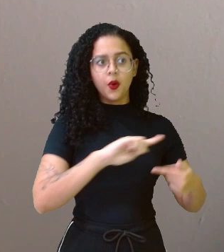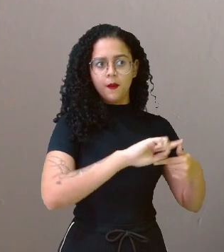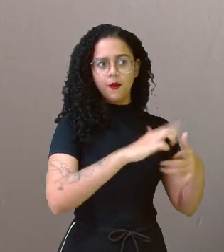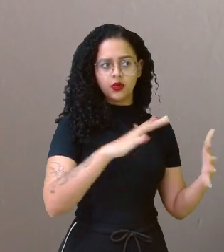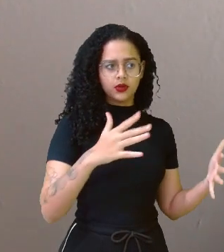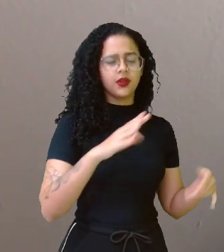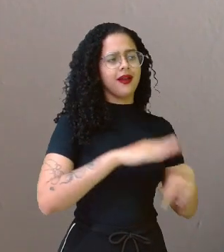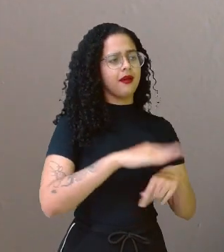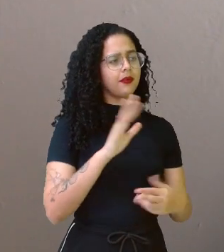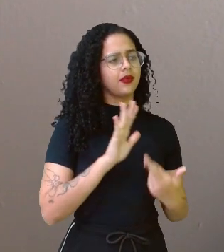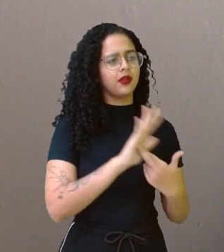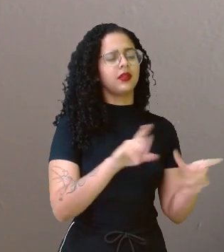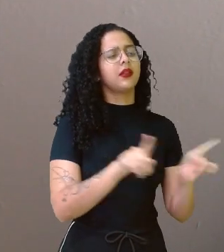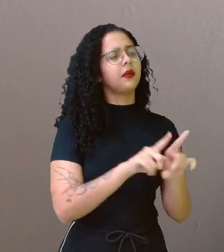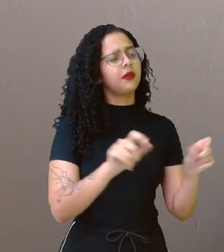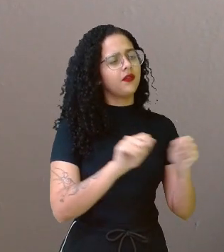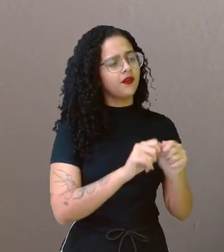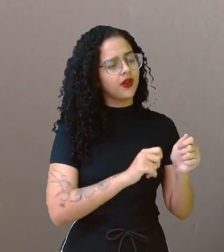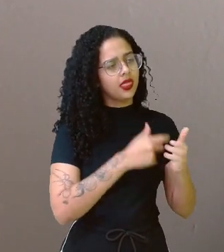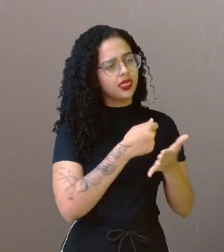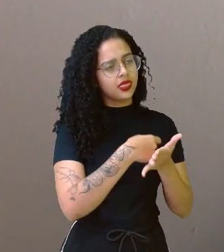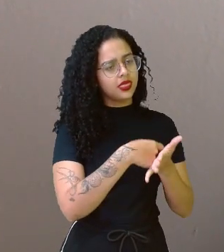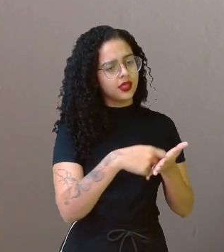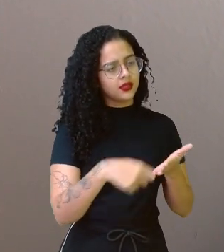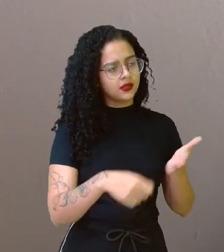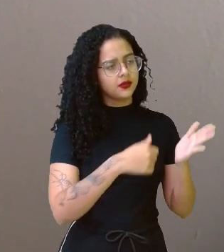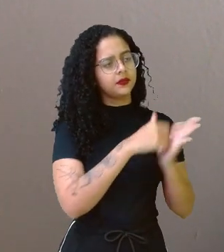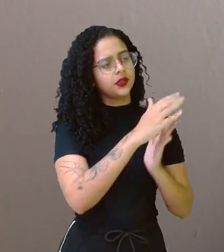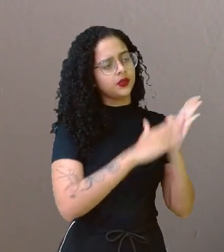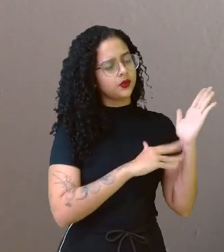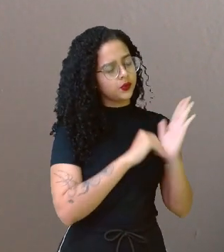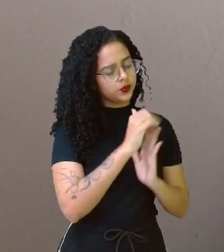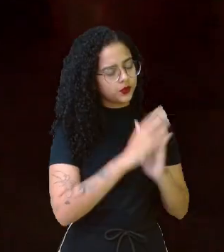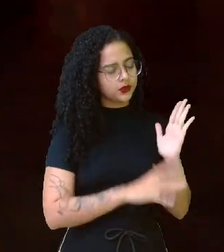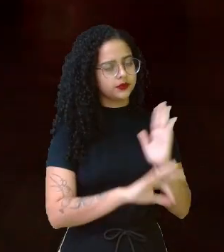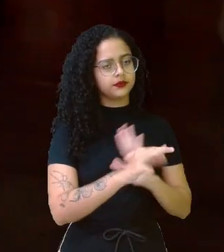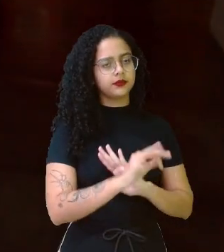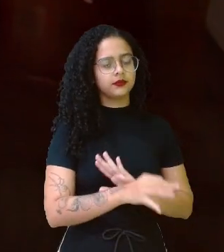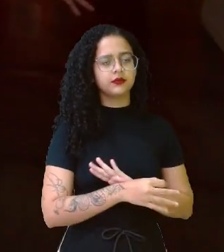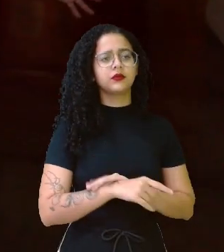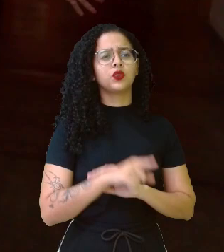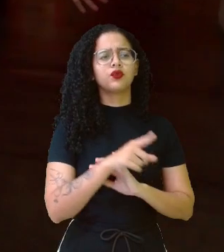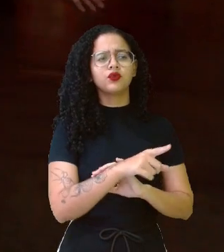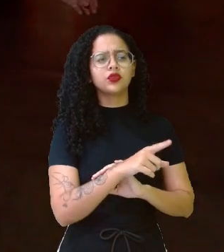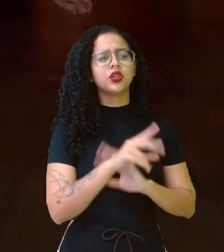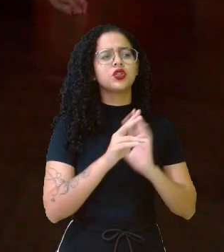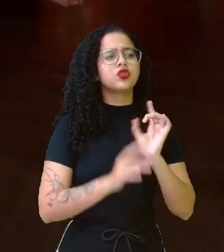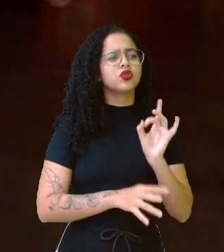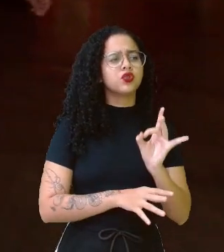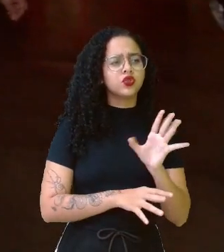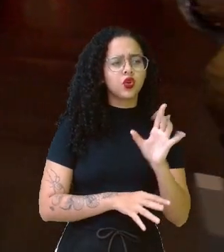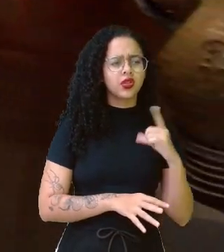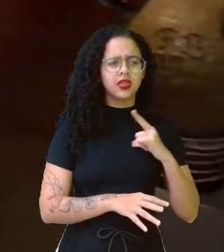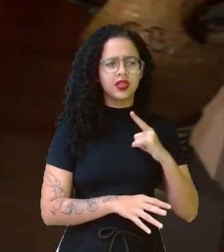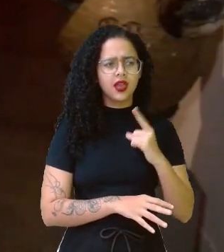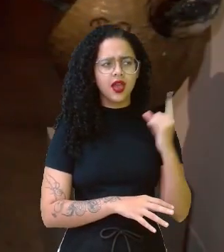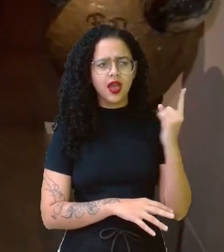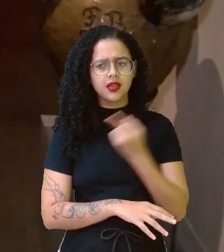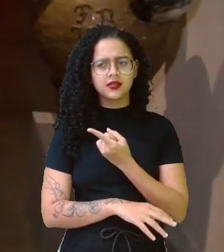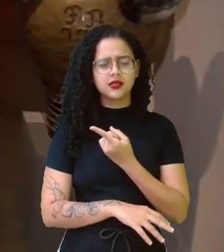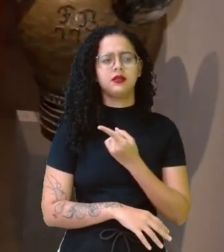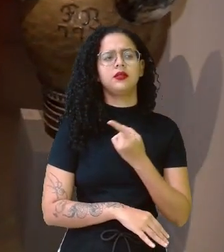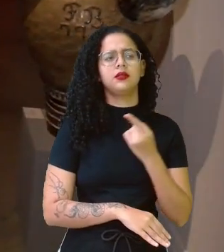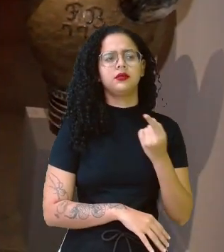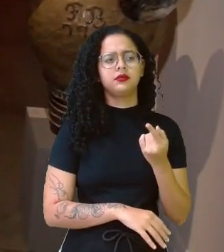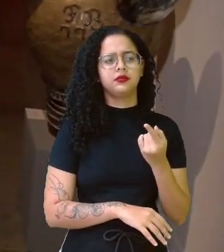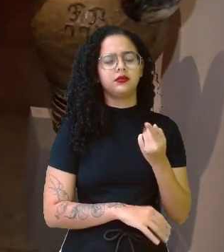escultura. Exato. Mas ele também faz desenhos. Também, né, faz pinturas, sim. Né? Aqui vocês só estão com essa de Brenan, nessa mostra? Sim.